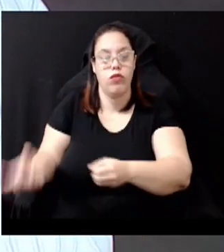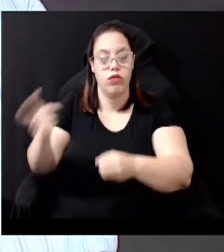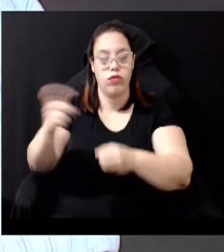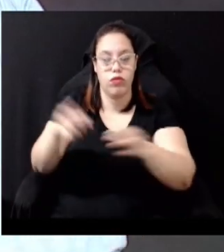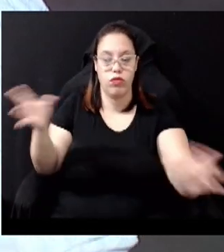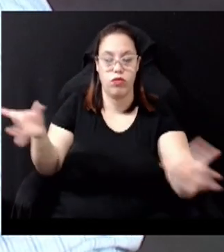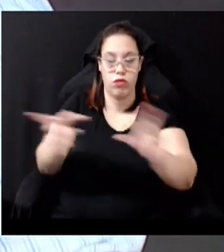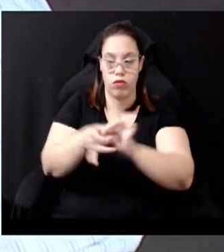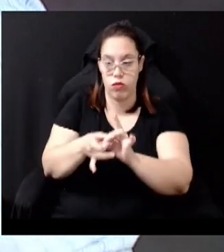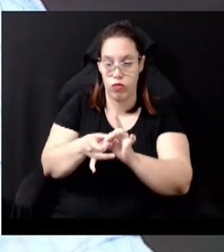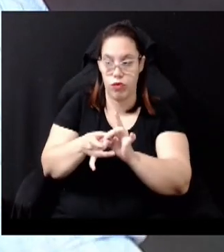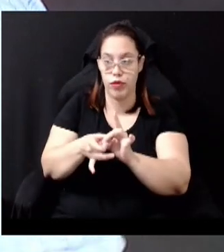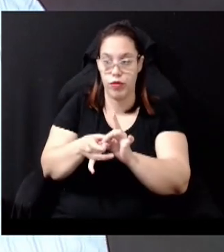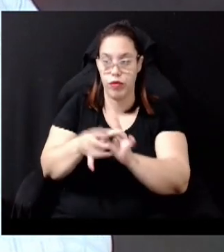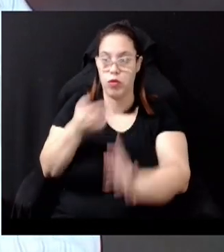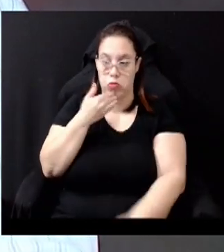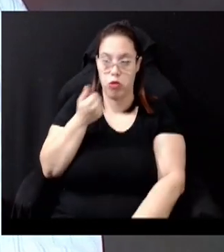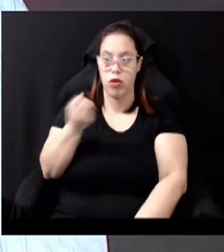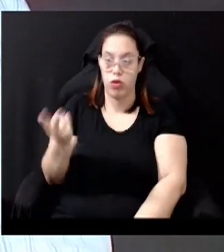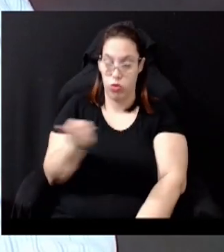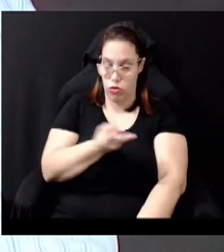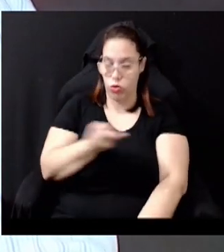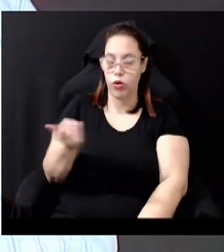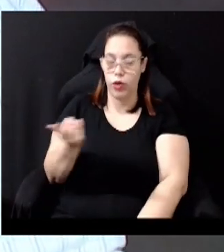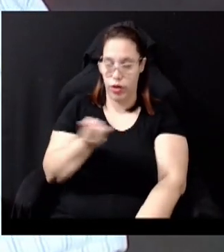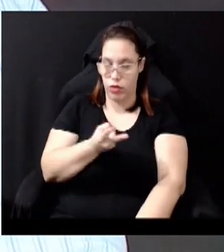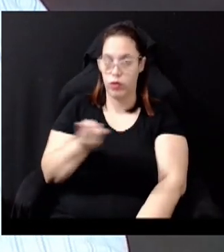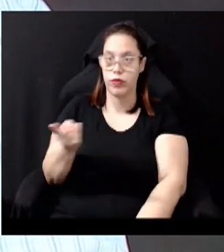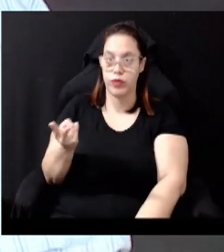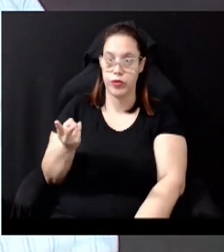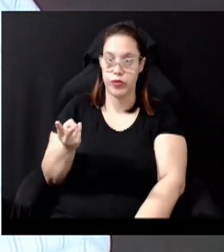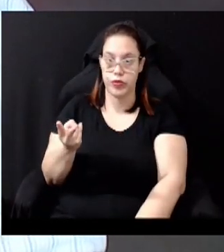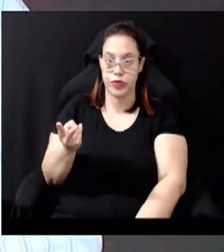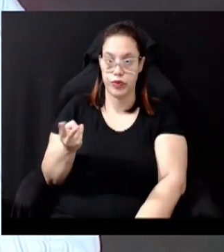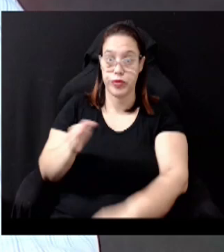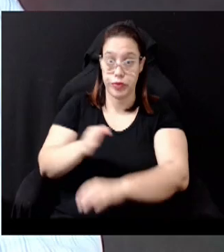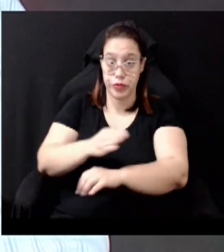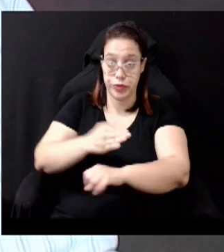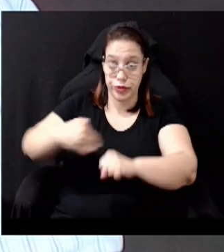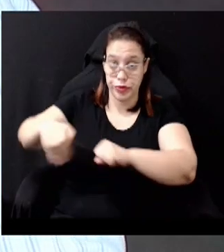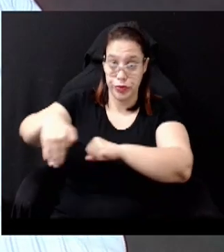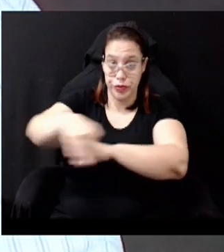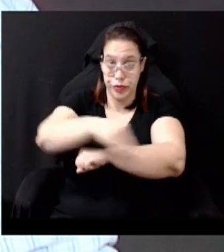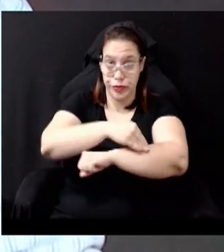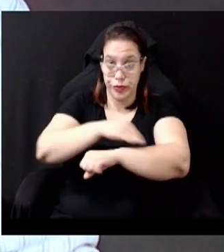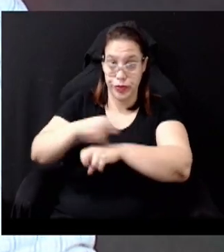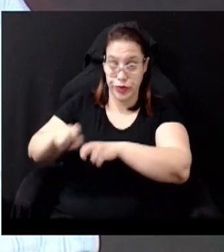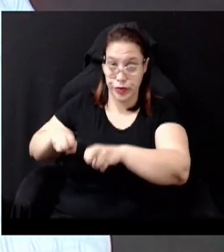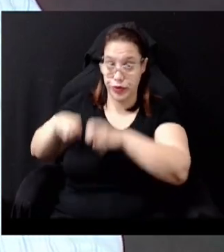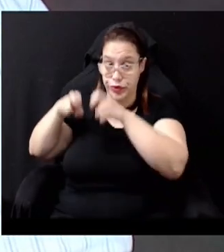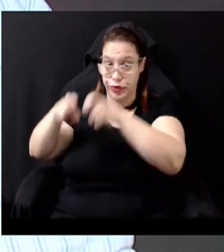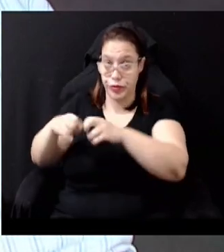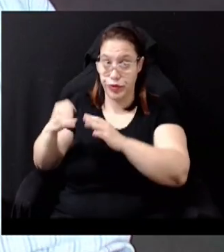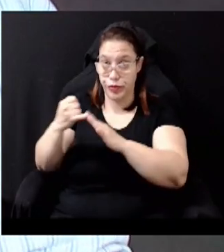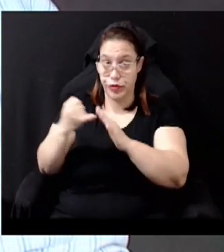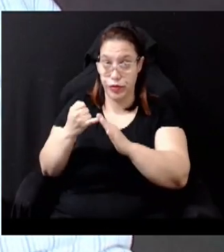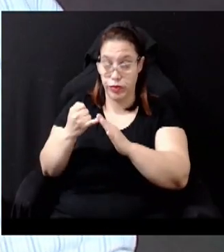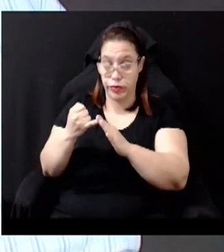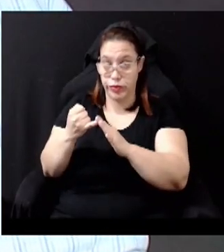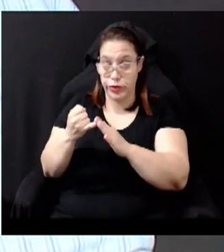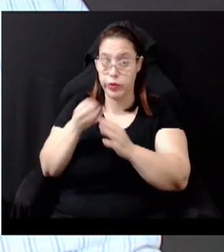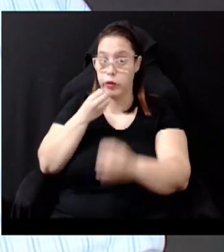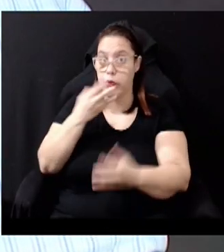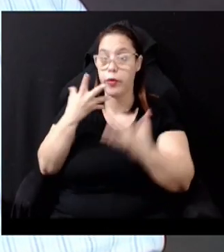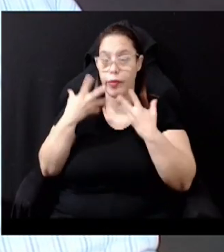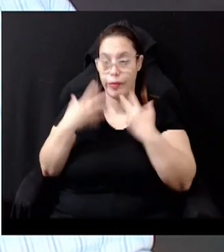bairros, para a melhoria dos 2 entornos da fazenda, e, obviamente, produtos imobiliários dentro dele que tivessem boa aceitação de